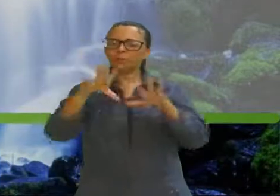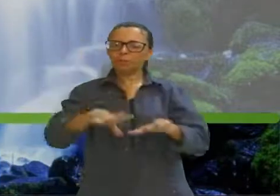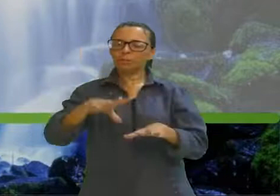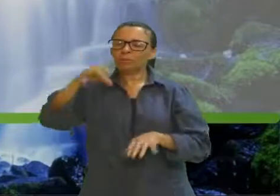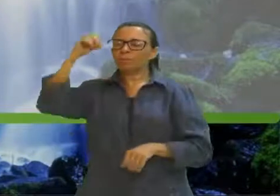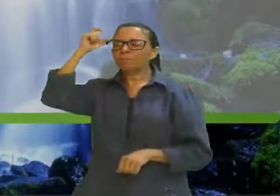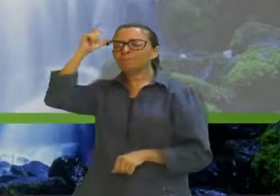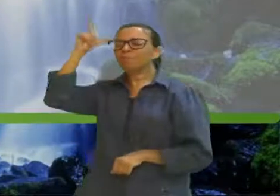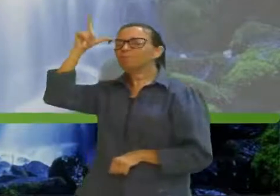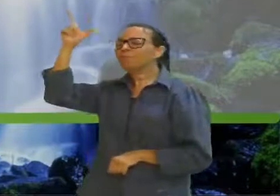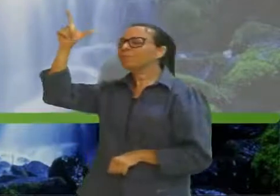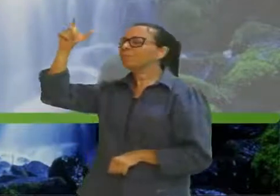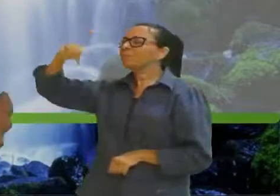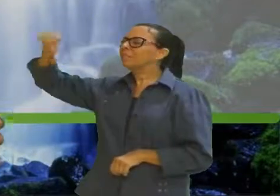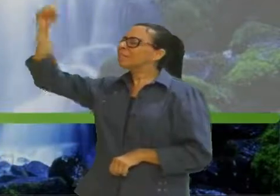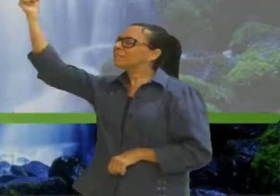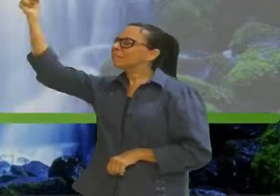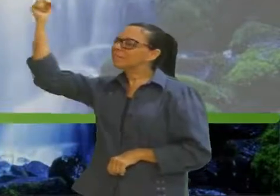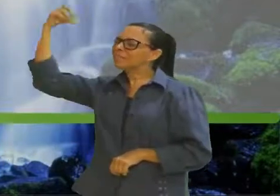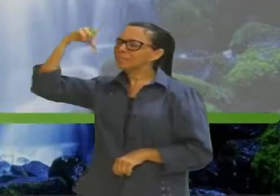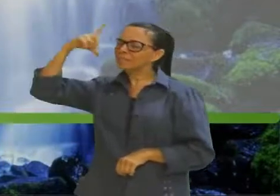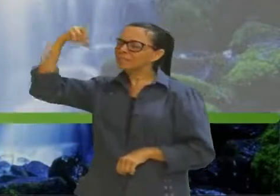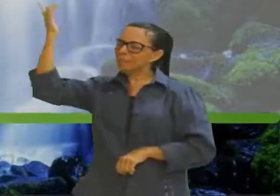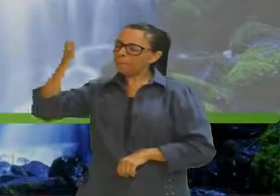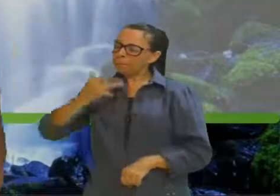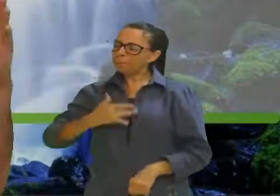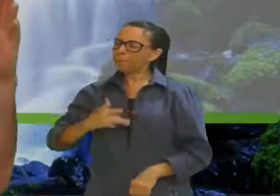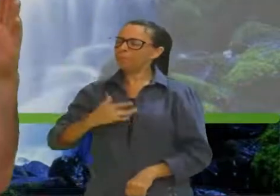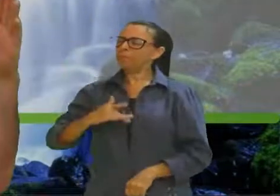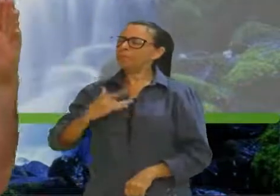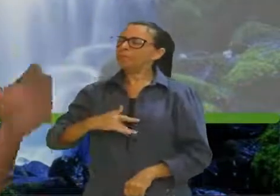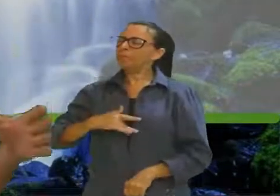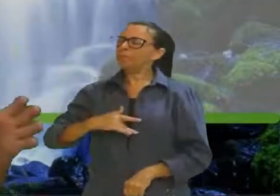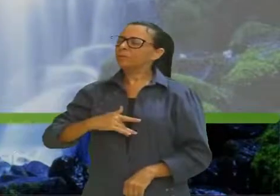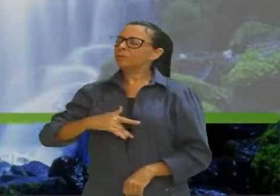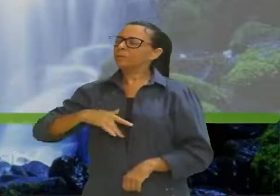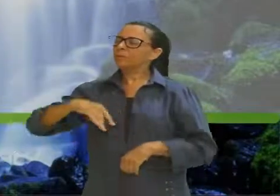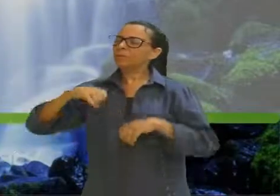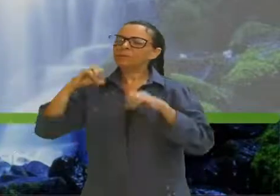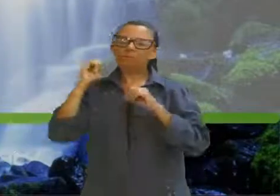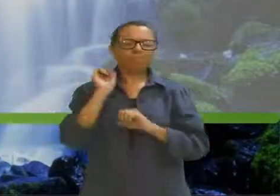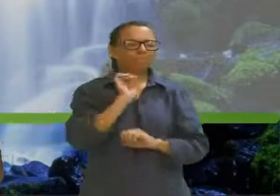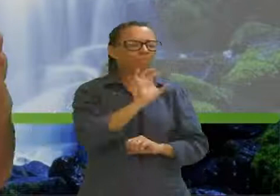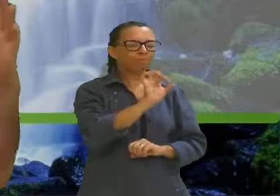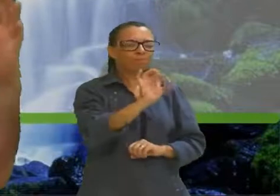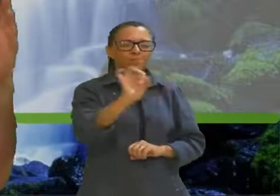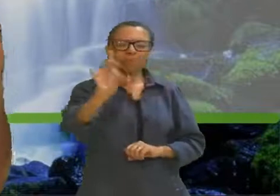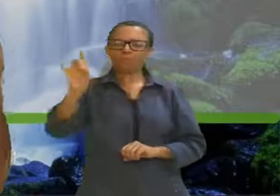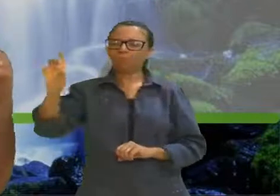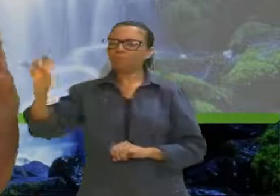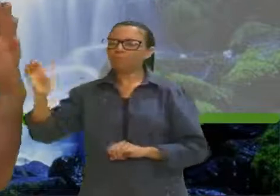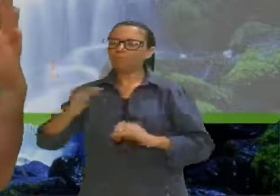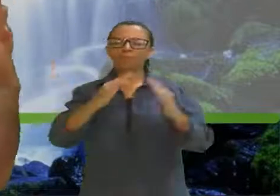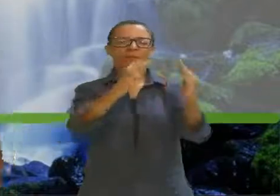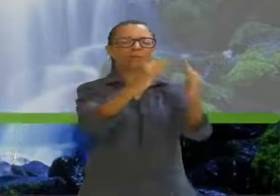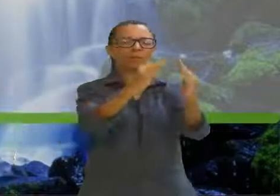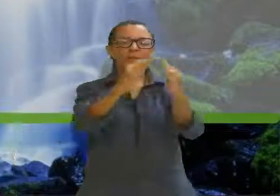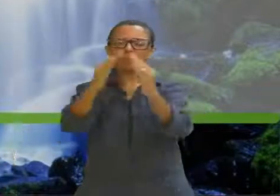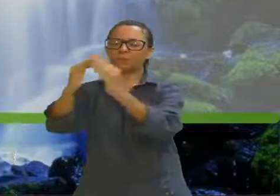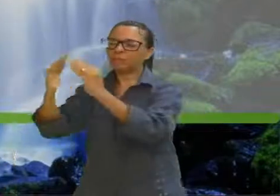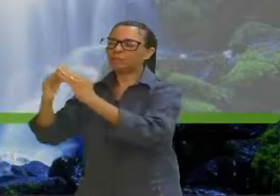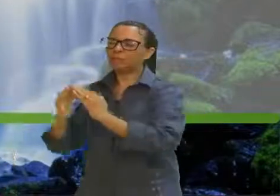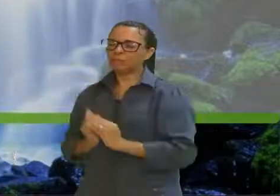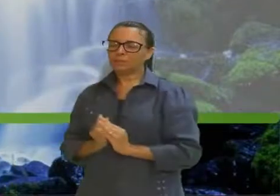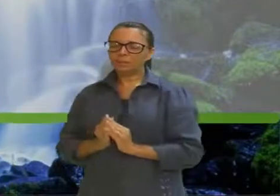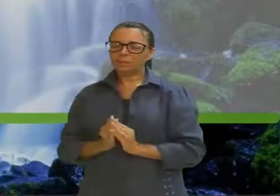vida dos nossos irmãos e ouvintes, para todos os irmãos da igreja, por pedido de oração do Arley,